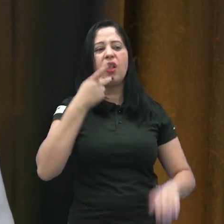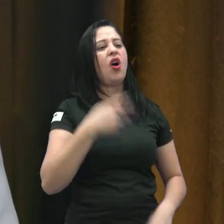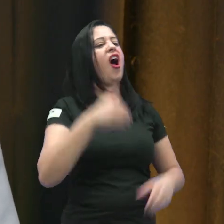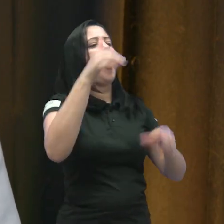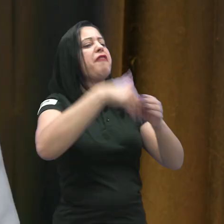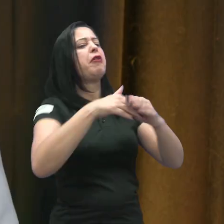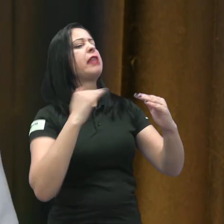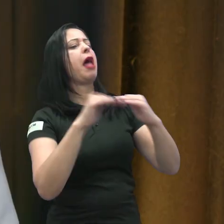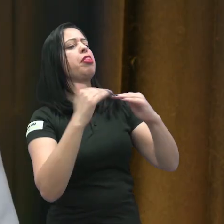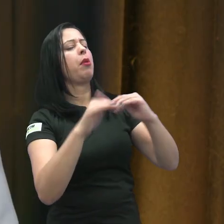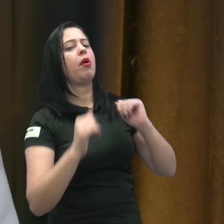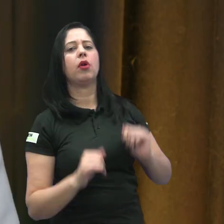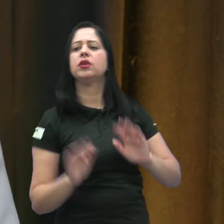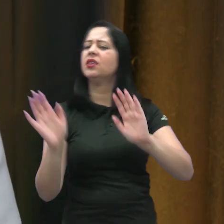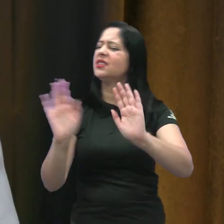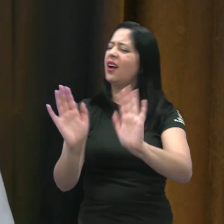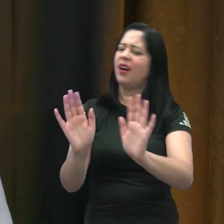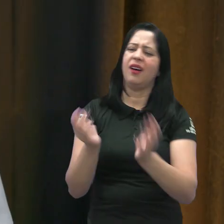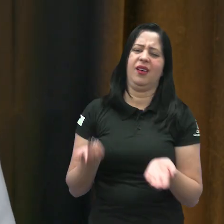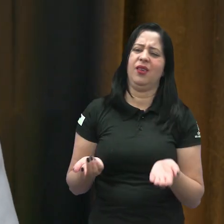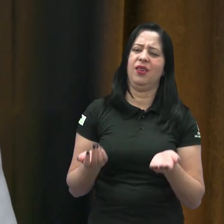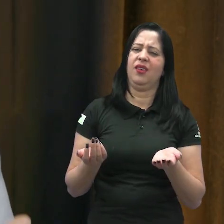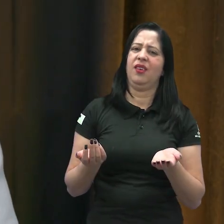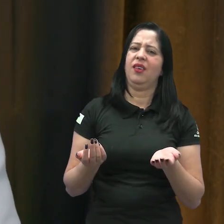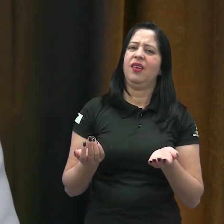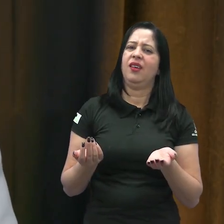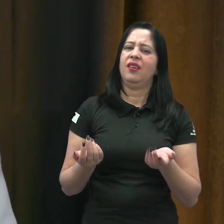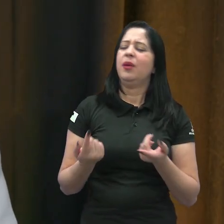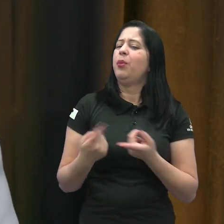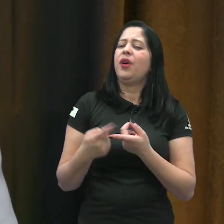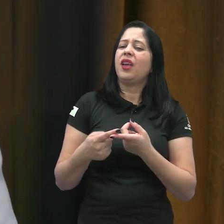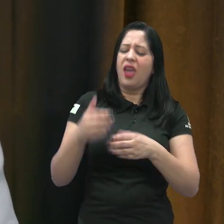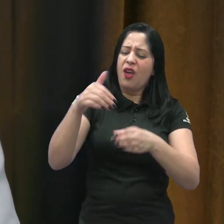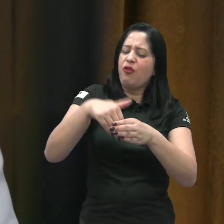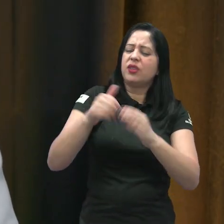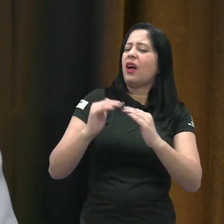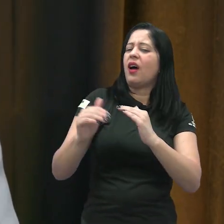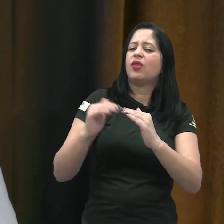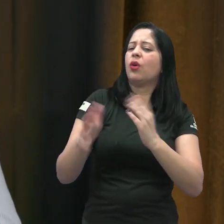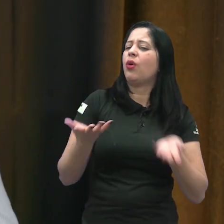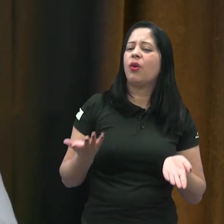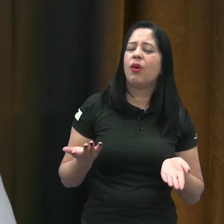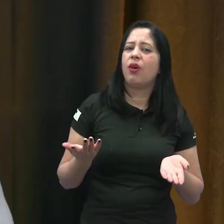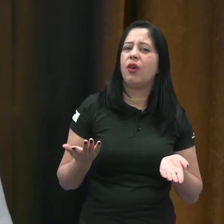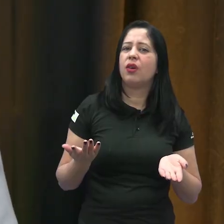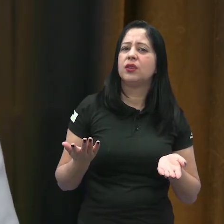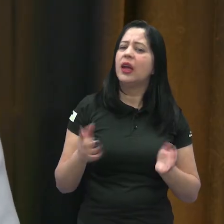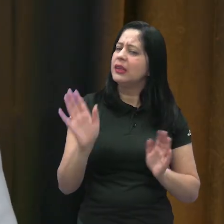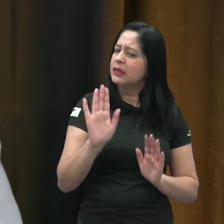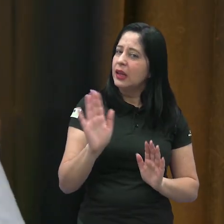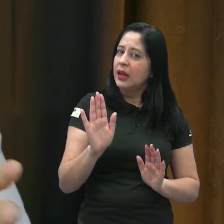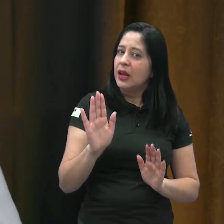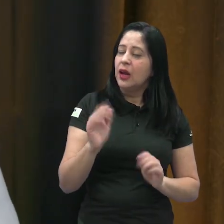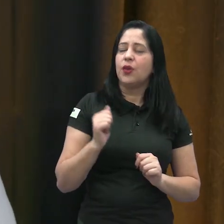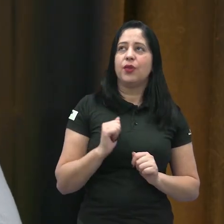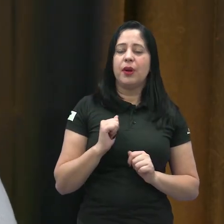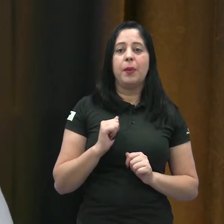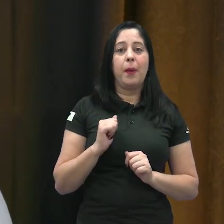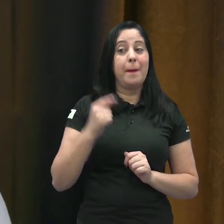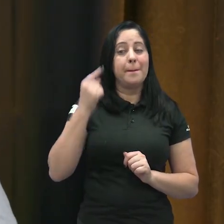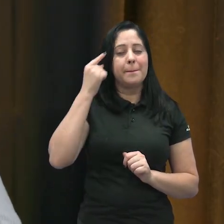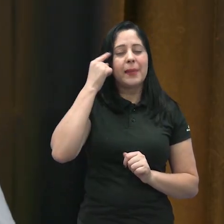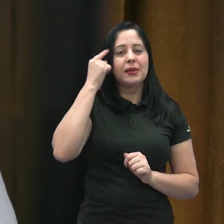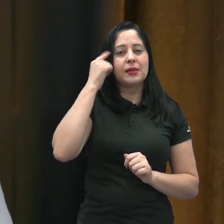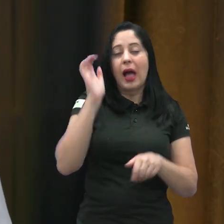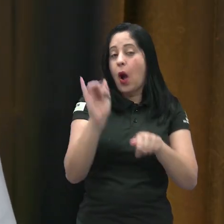vamos votar contra, né? Eu ainda falei, colegas, não vamos por aí, por que não é fazer esse tipo de protesto? Vamos pegar uma outra